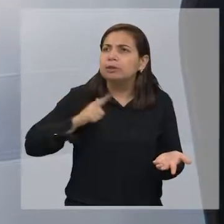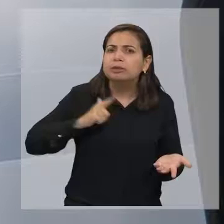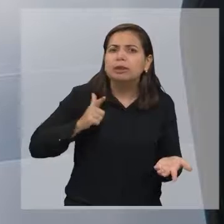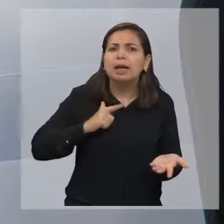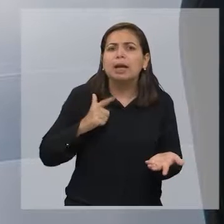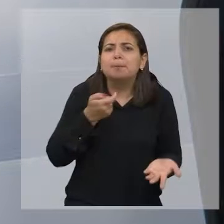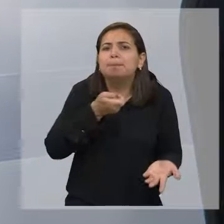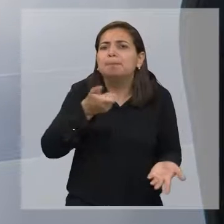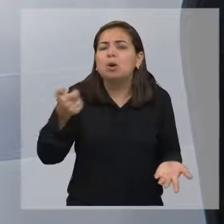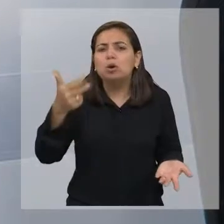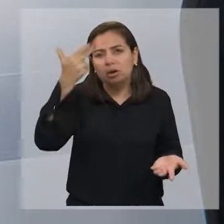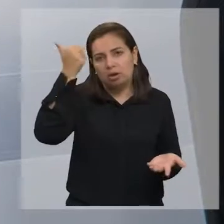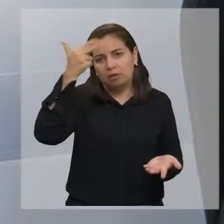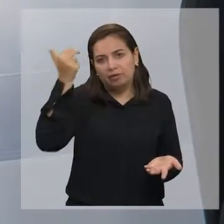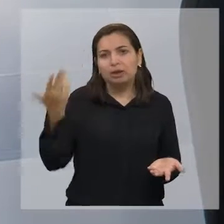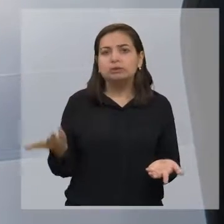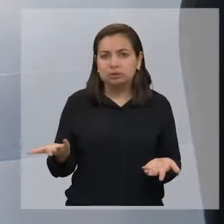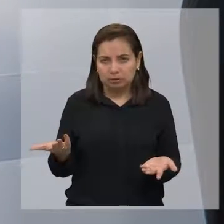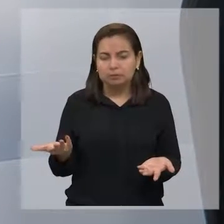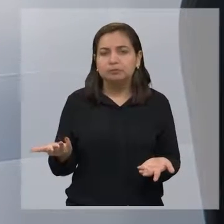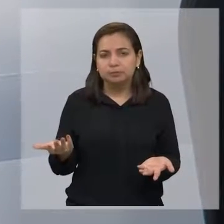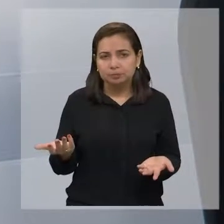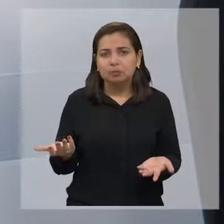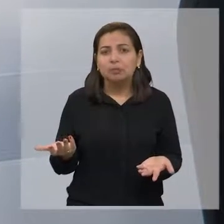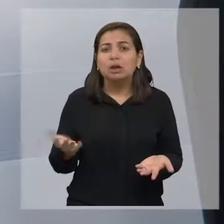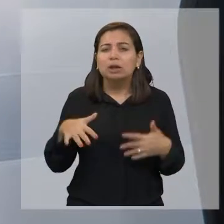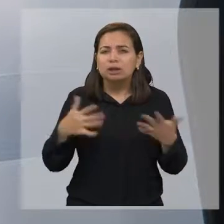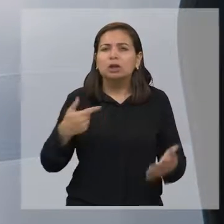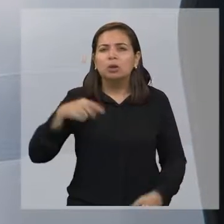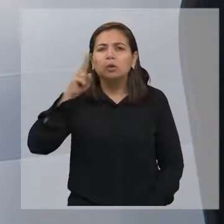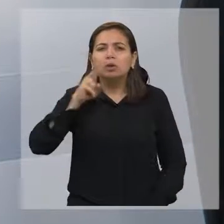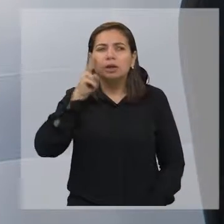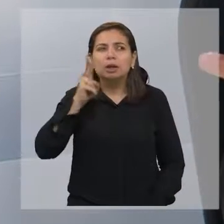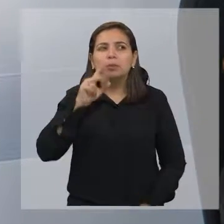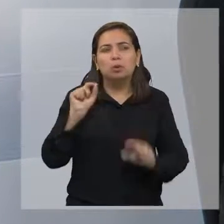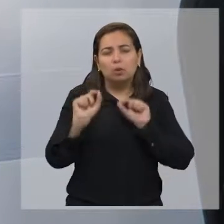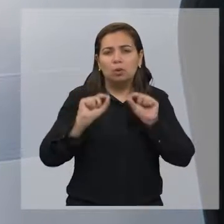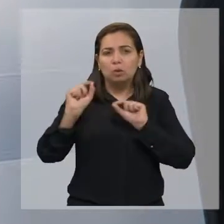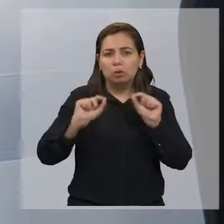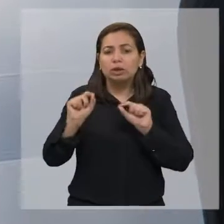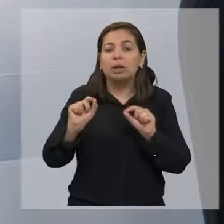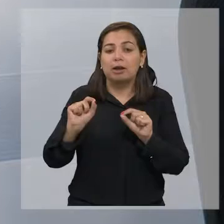de pouca reflexão. Eu lembro, Paulo Sérgio, que a palavra do ano